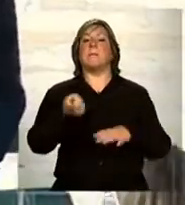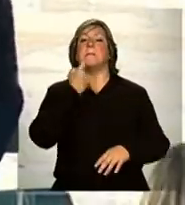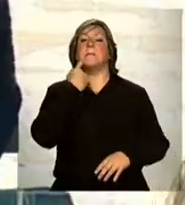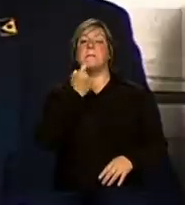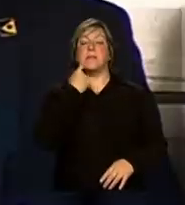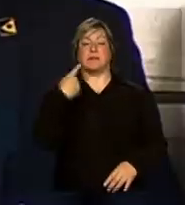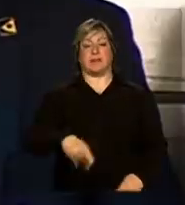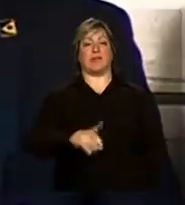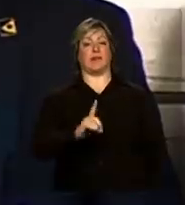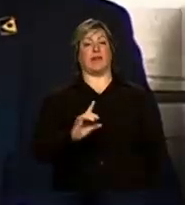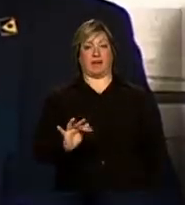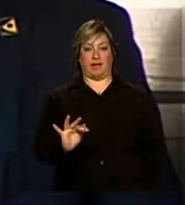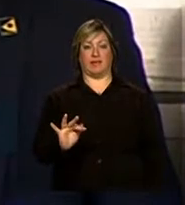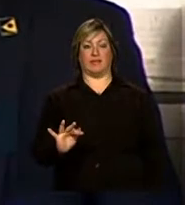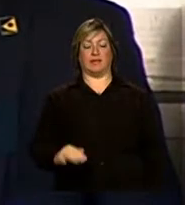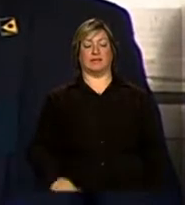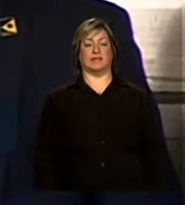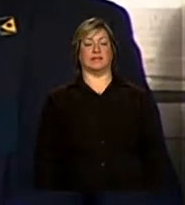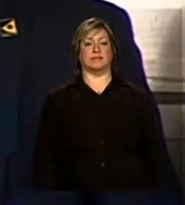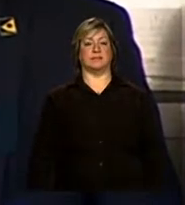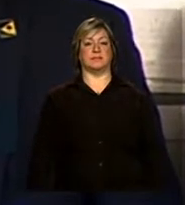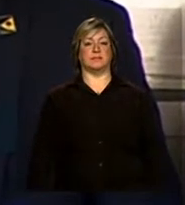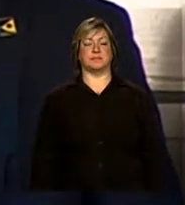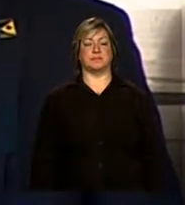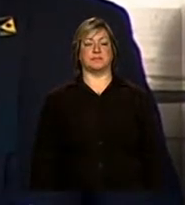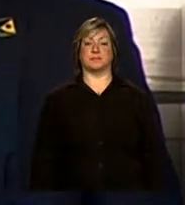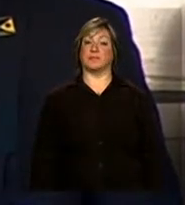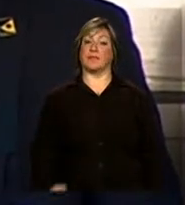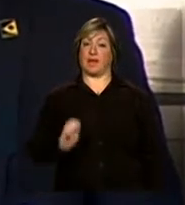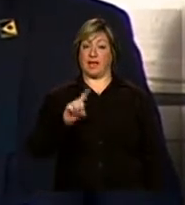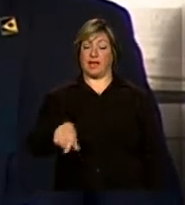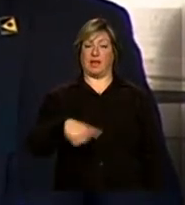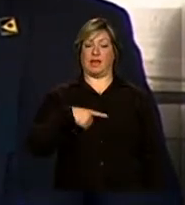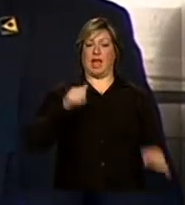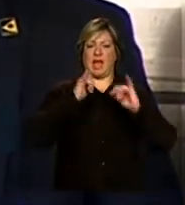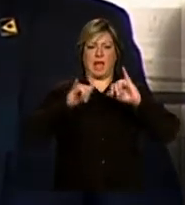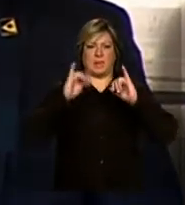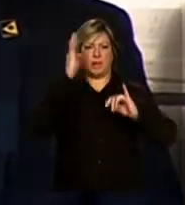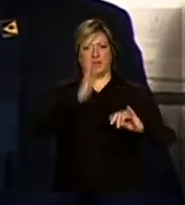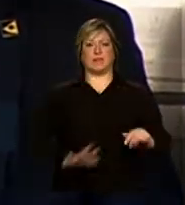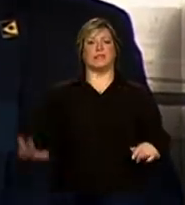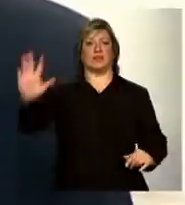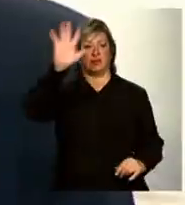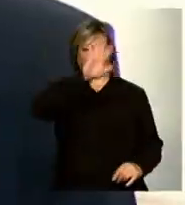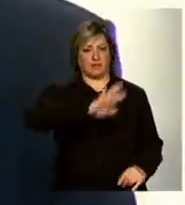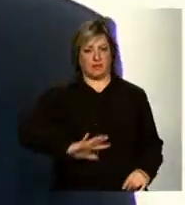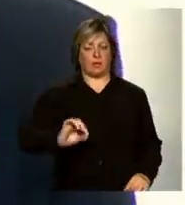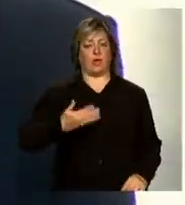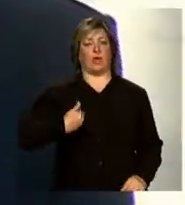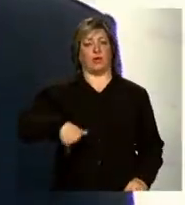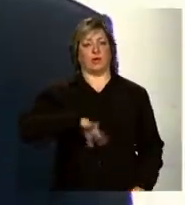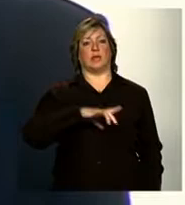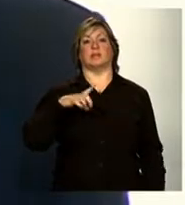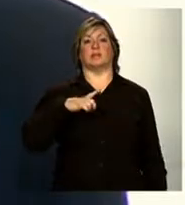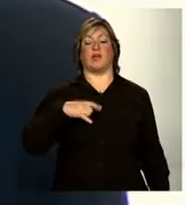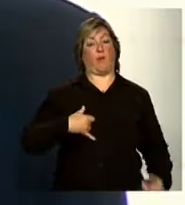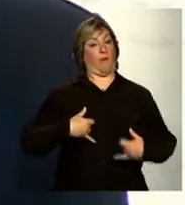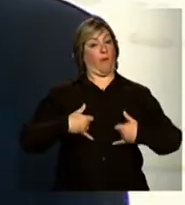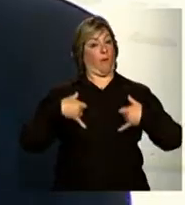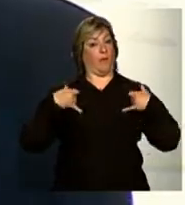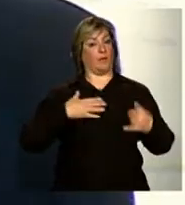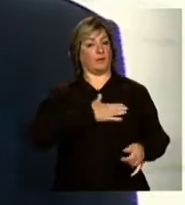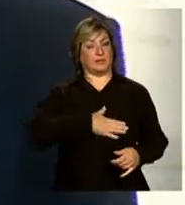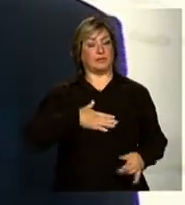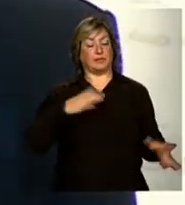no Distrito Federal evidente que essa é uma campanha nacional e nós temos orgulho de